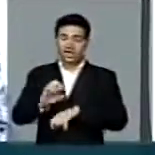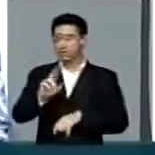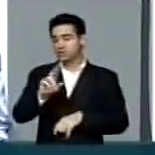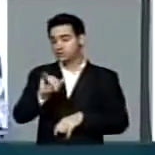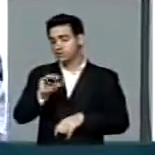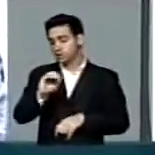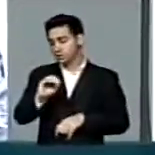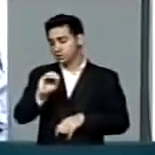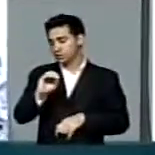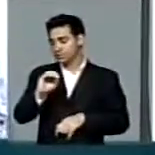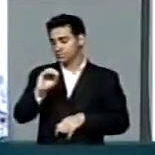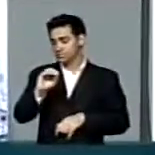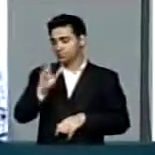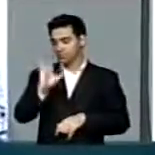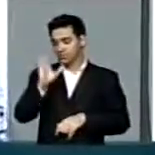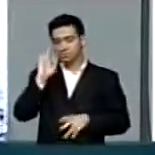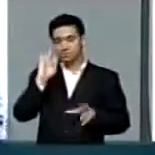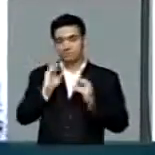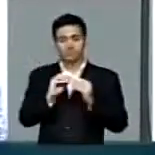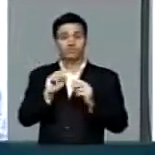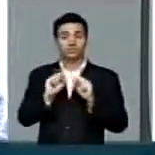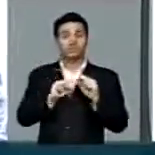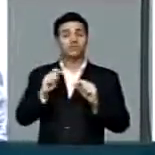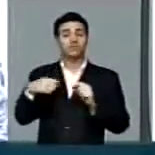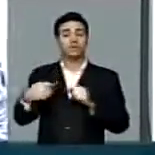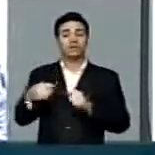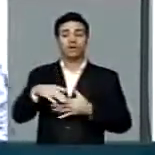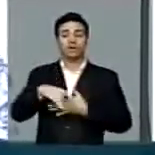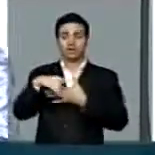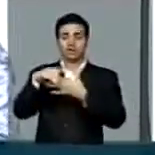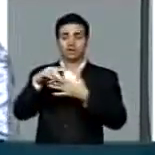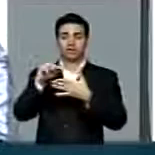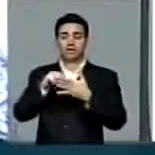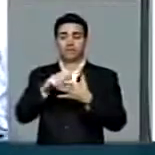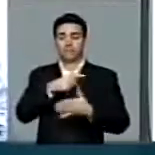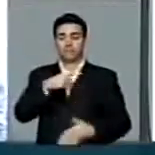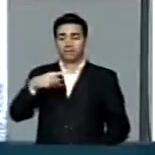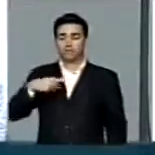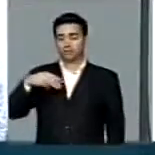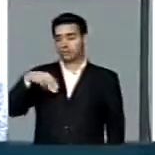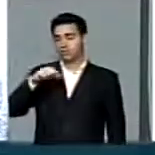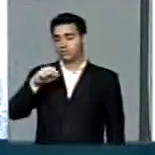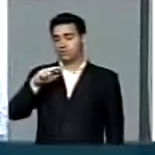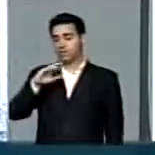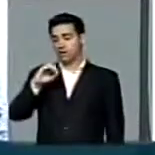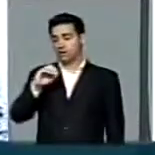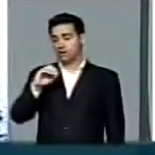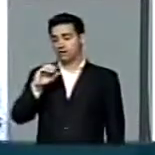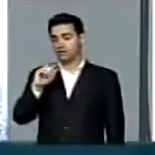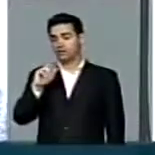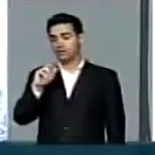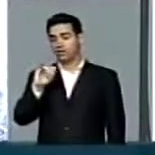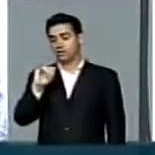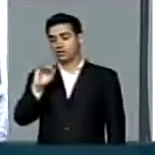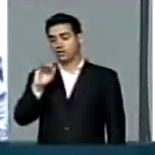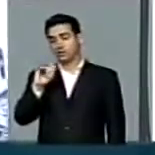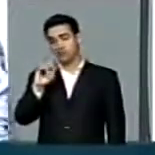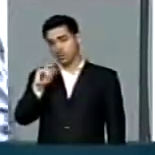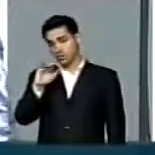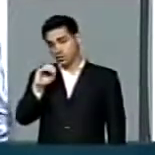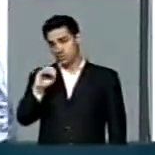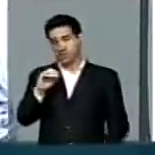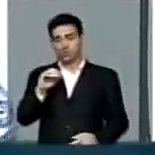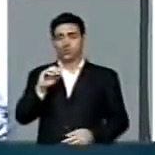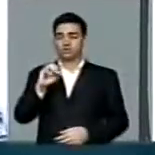Rio de Janeiro já reconheceu, sob a liderança do pastor Marco Gregório, pastor Abner,